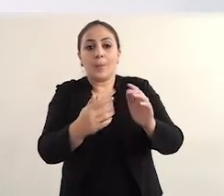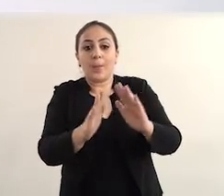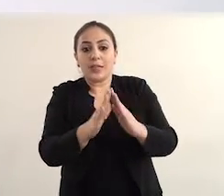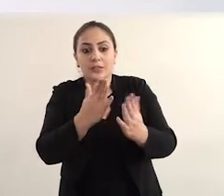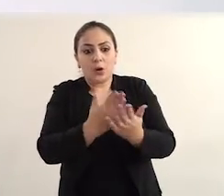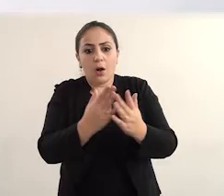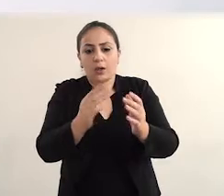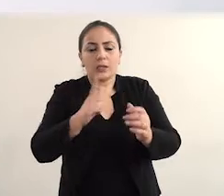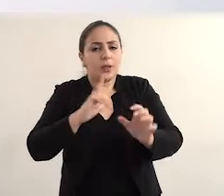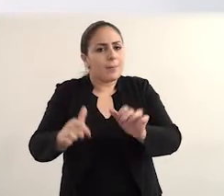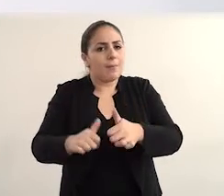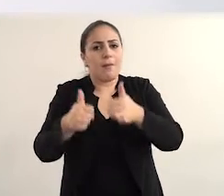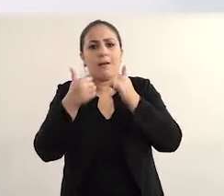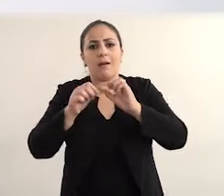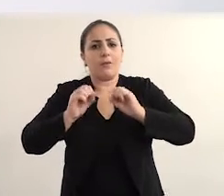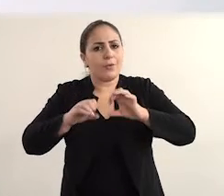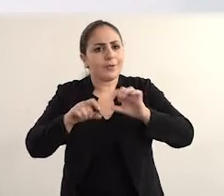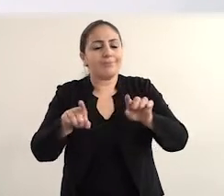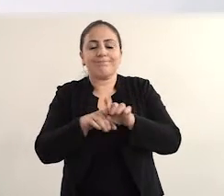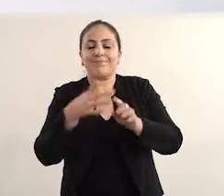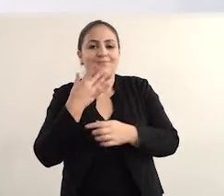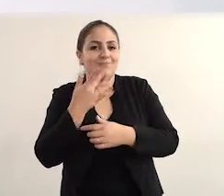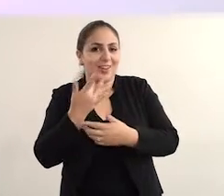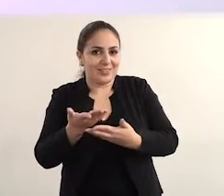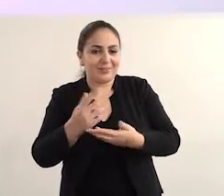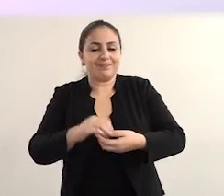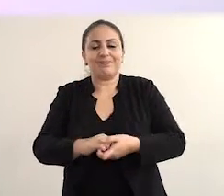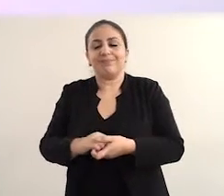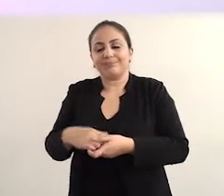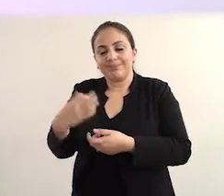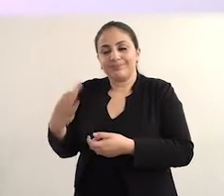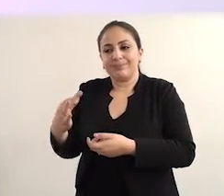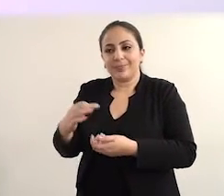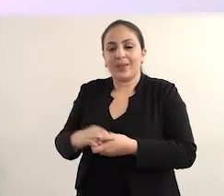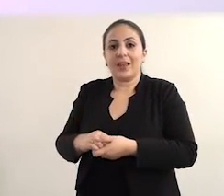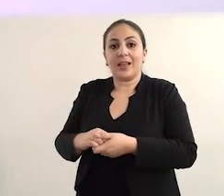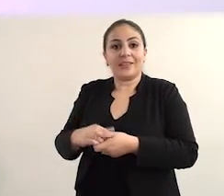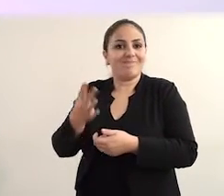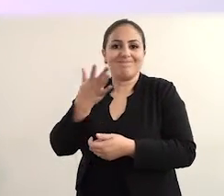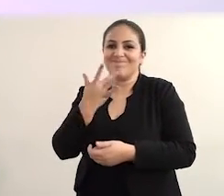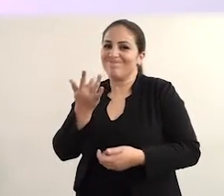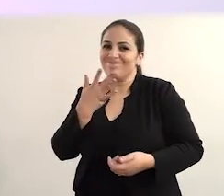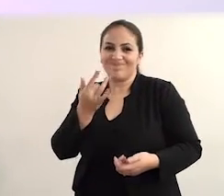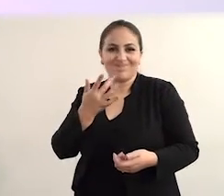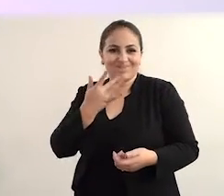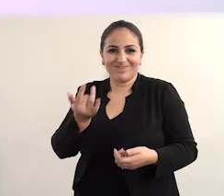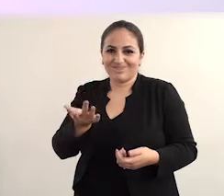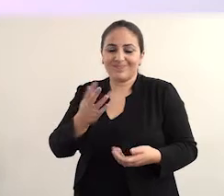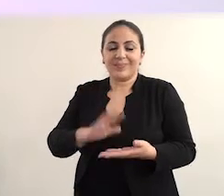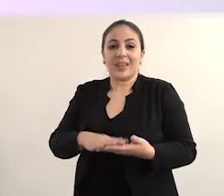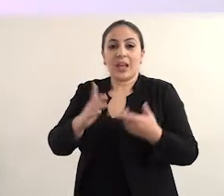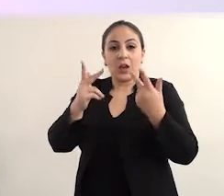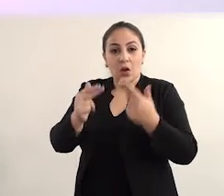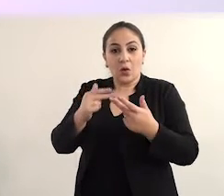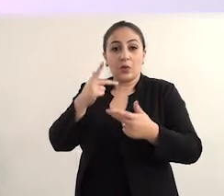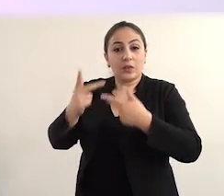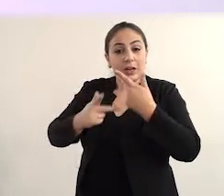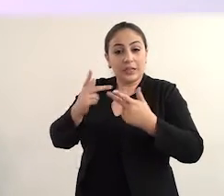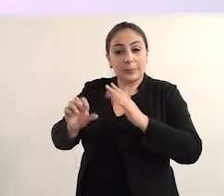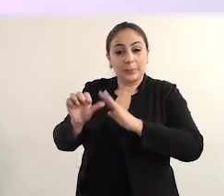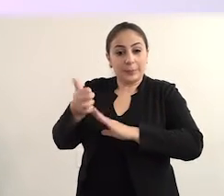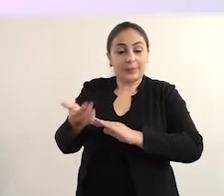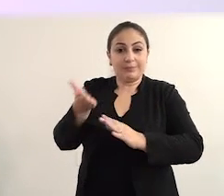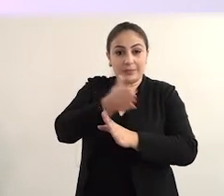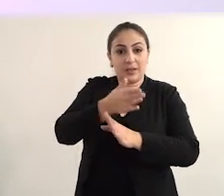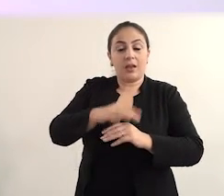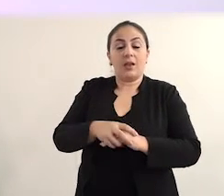ofereça uma melhor educação também não é fácil. Não é fácil, porque a gente ainda, como eu falei no primeiro bloco, a gente ainda